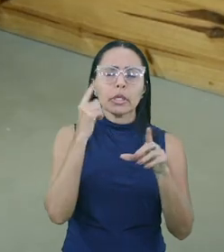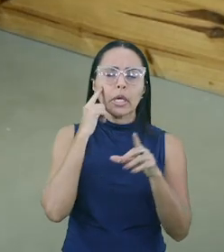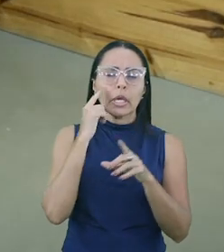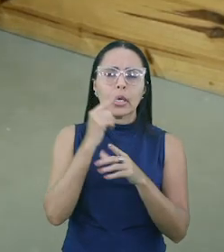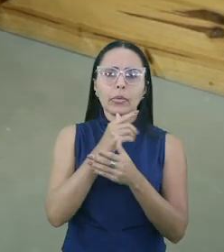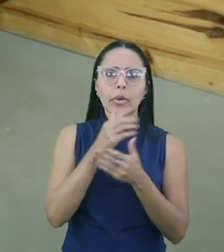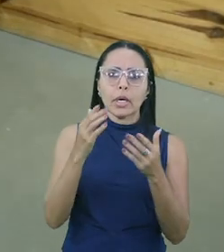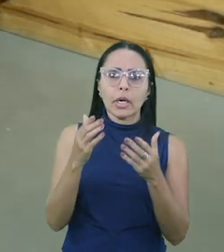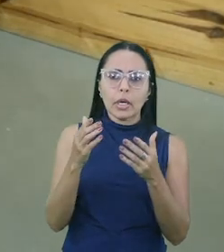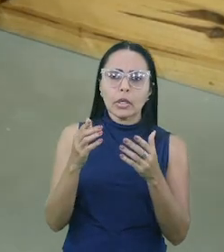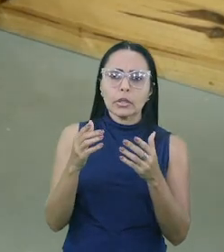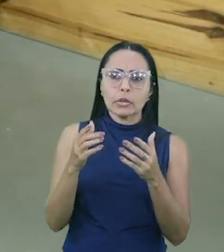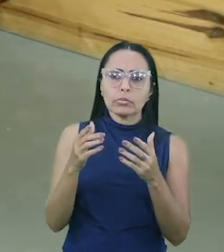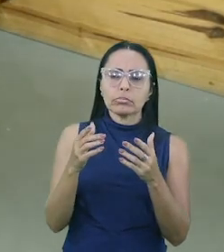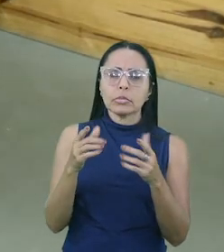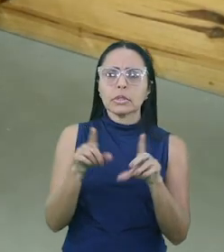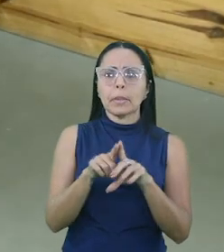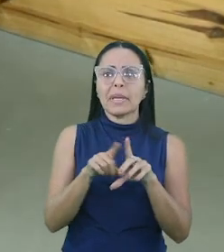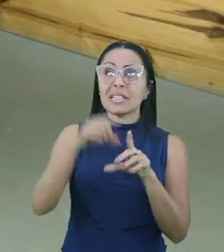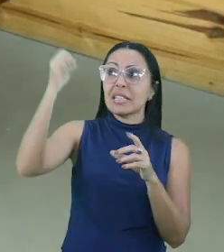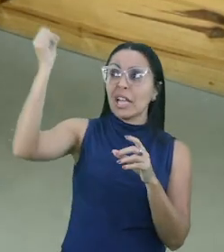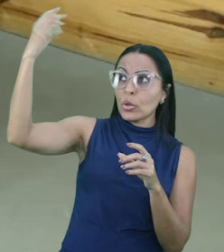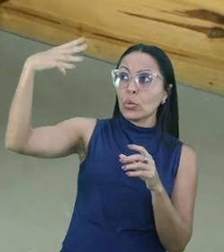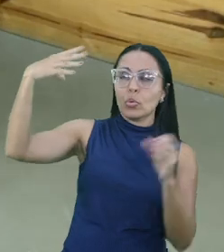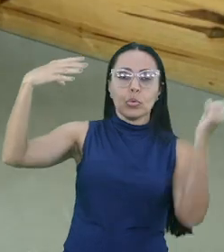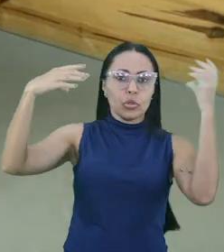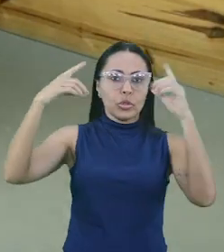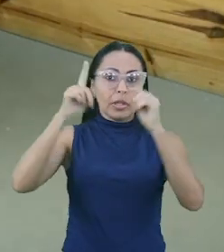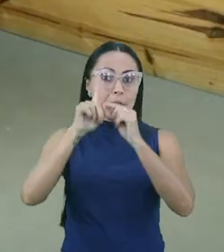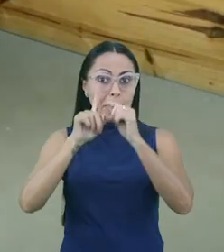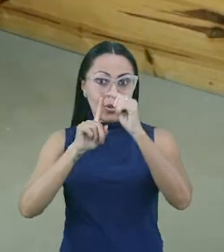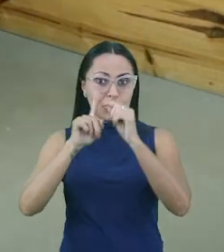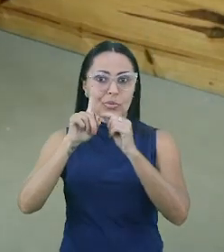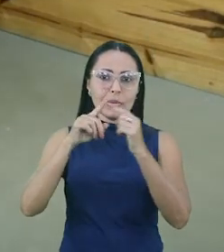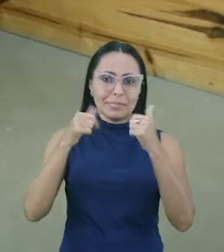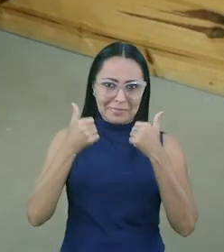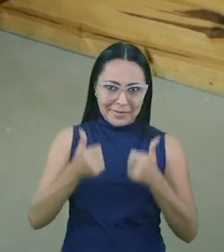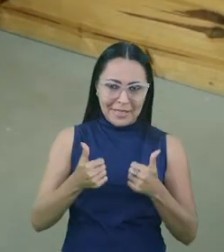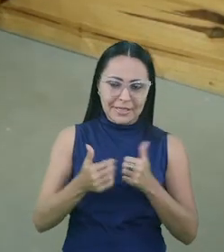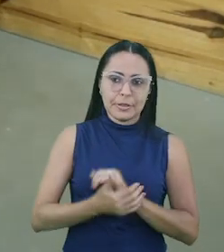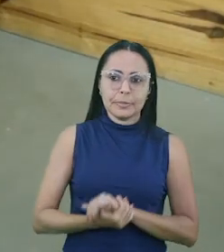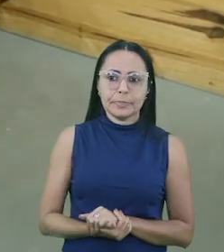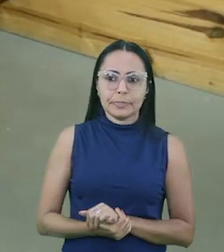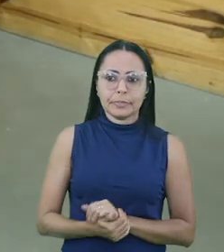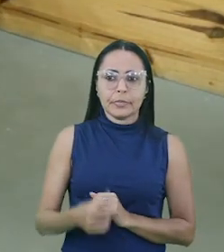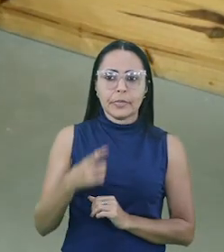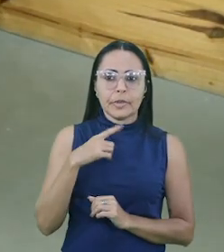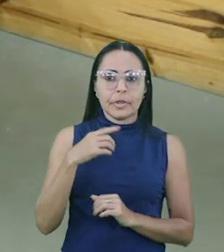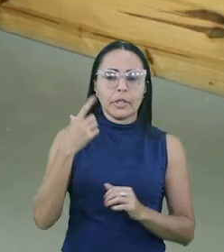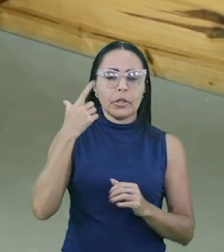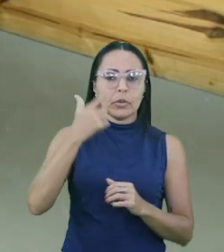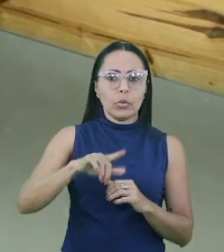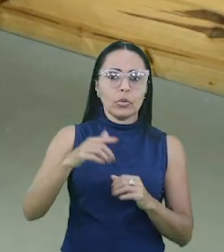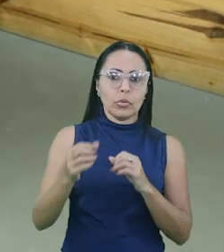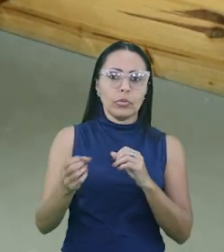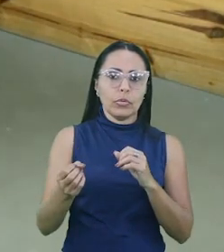cura através da luz, né? Da temperatura de uma luz. Massa. Tem um outro vídeo aqui também,